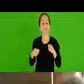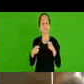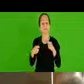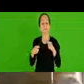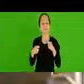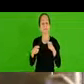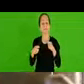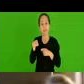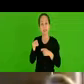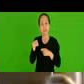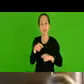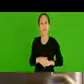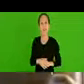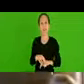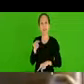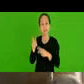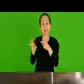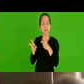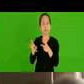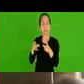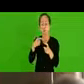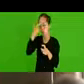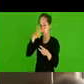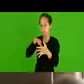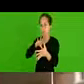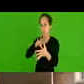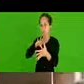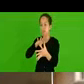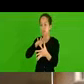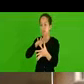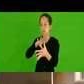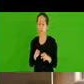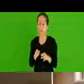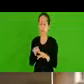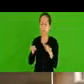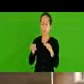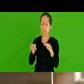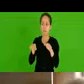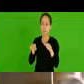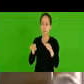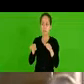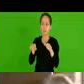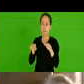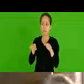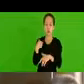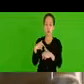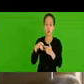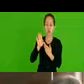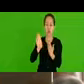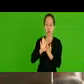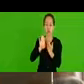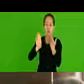uma observação participante, estranhamentos, distanciamentos, há uma dimensão